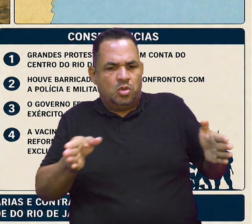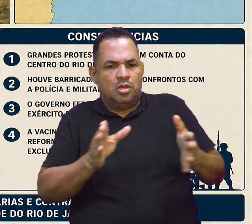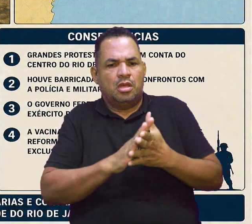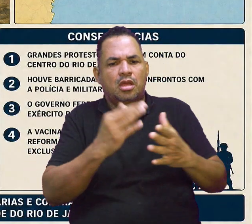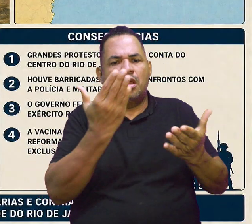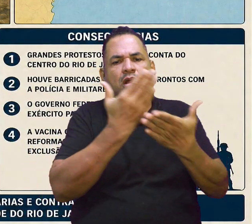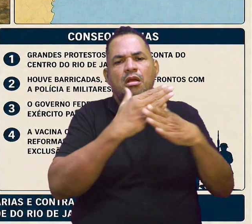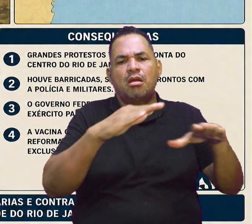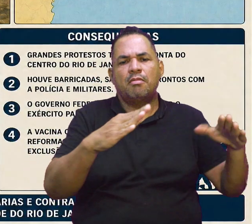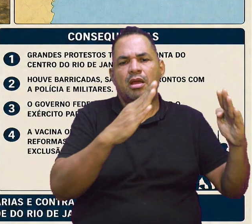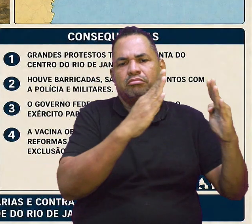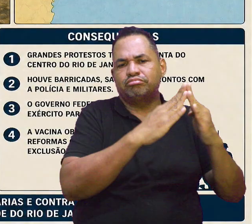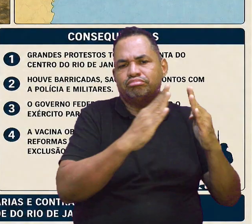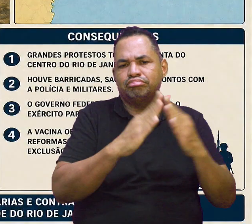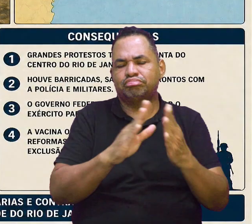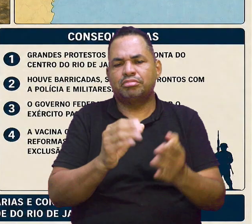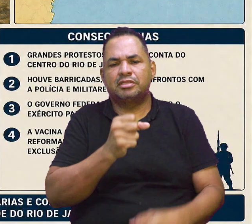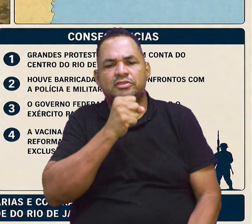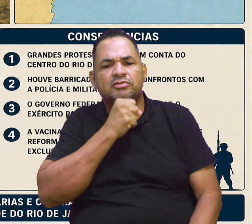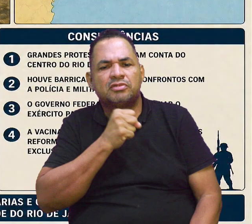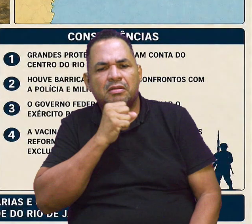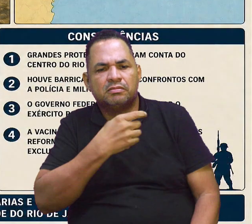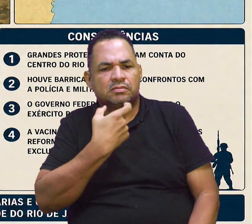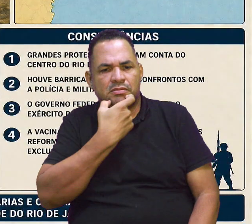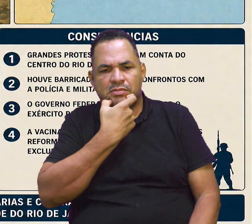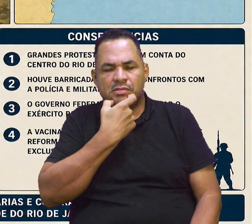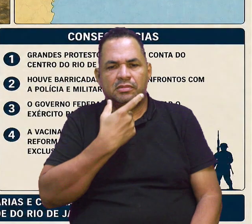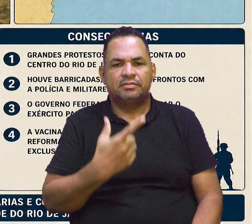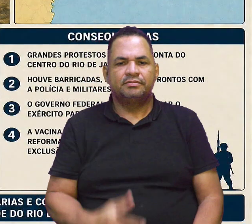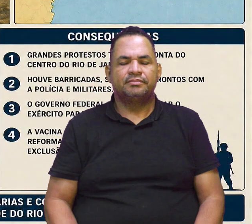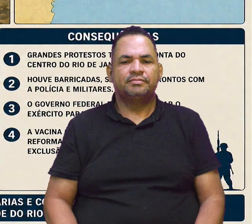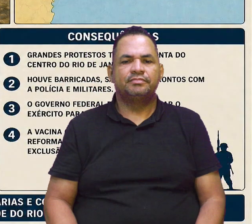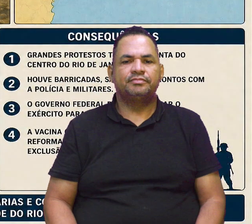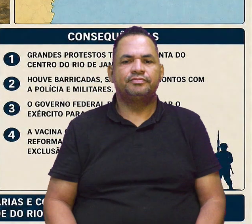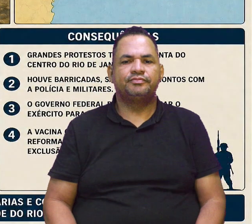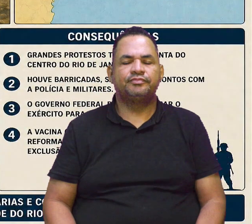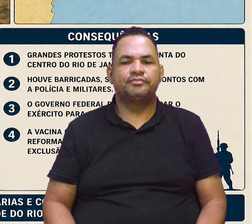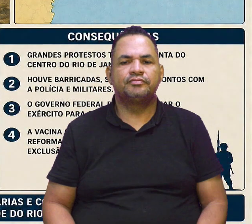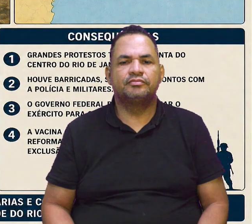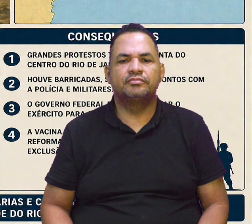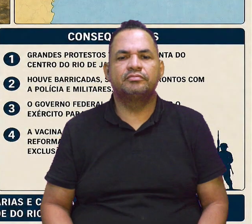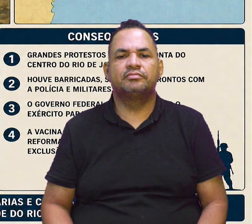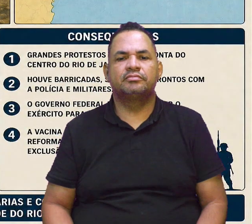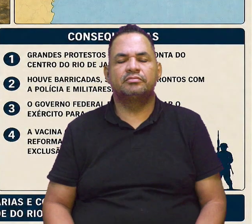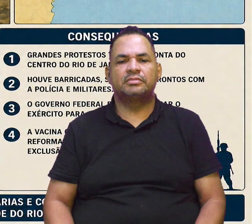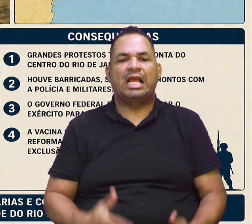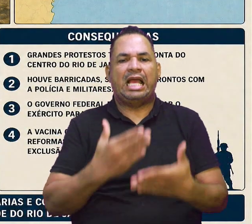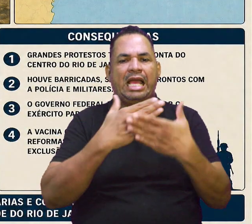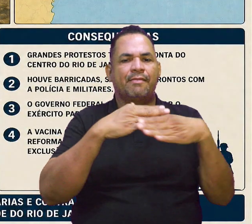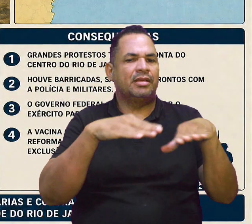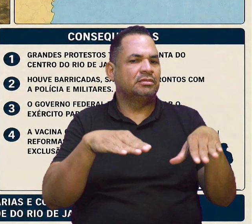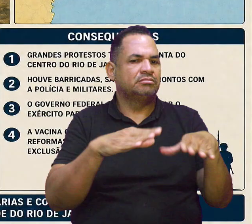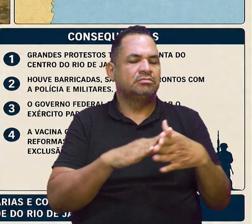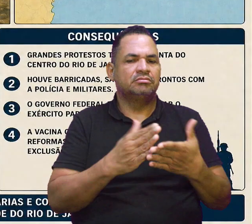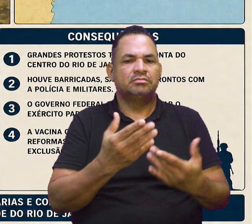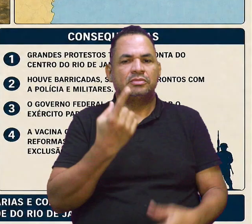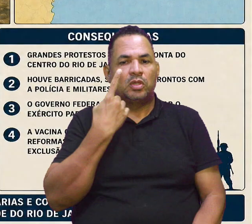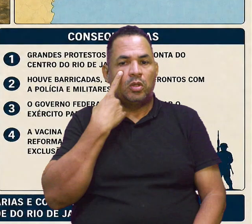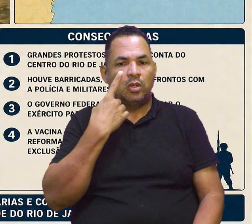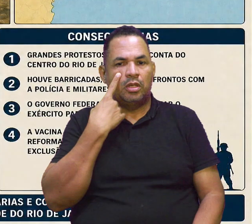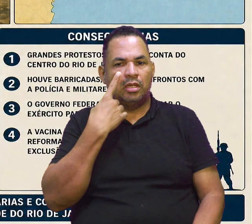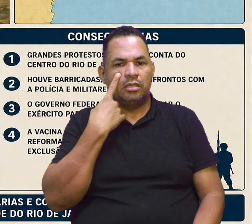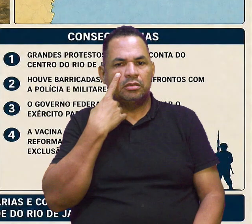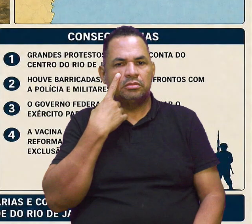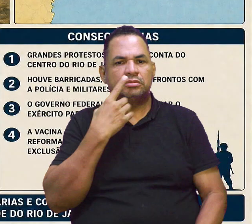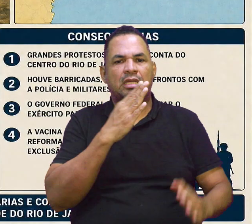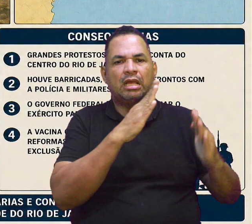cortiços e casas populares. É o famoso bota abaixo. Então aqui você vê esses casebres que